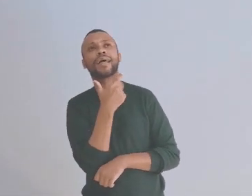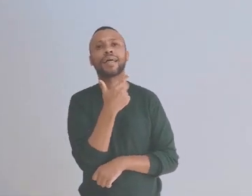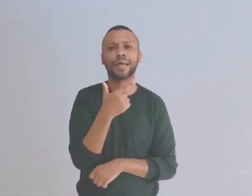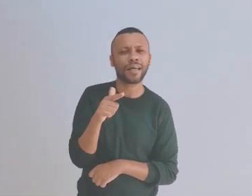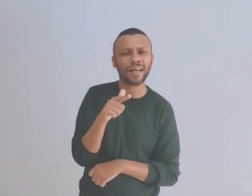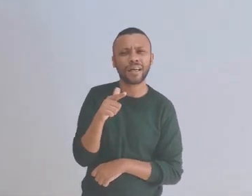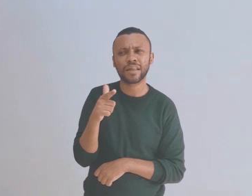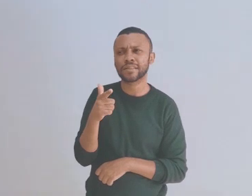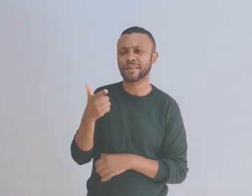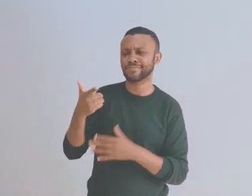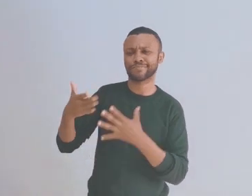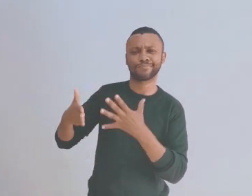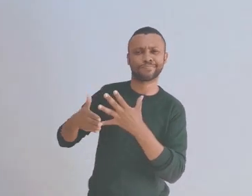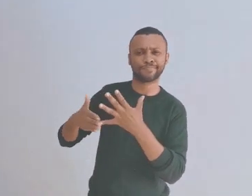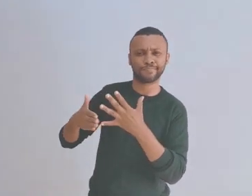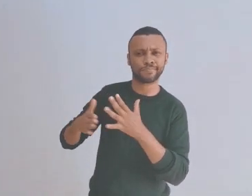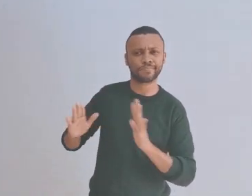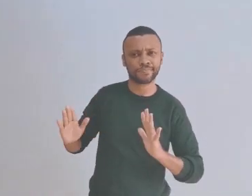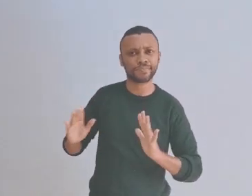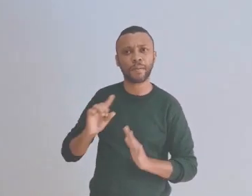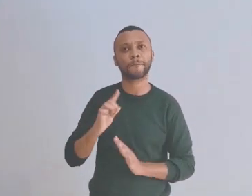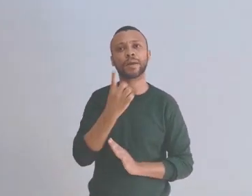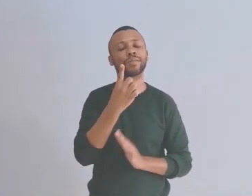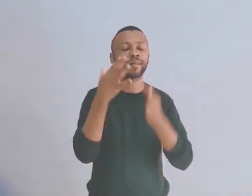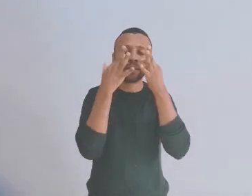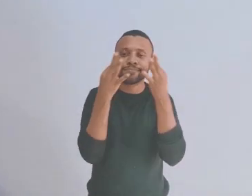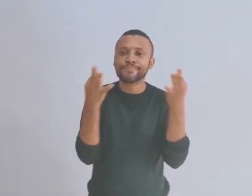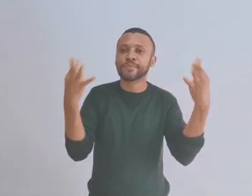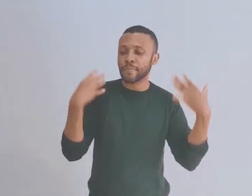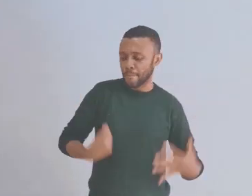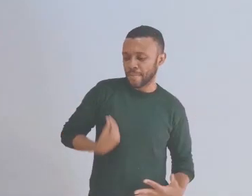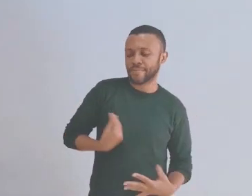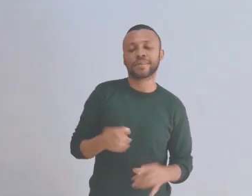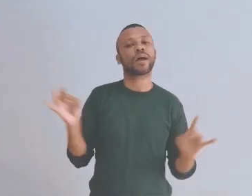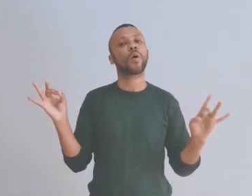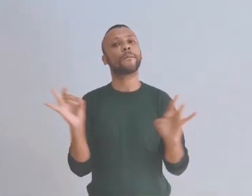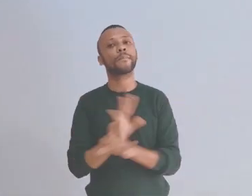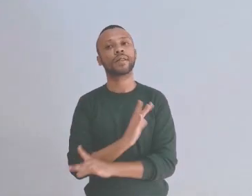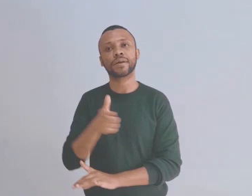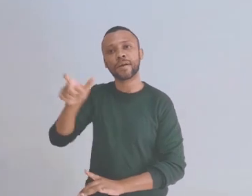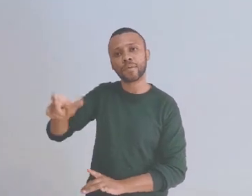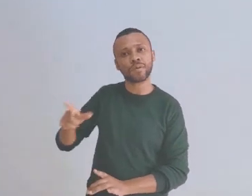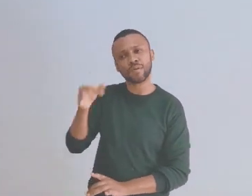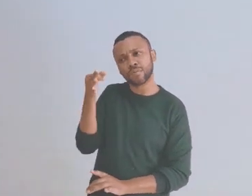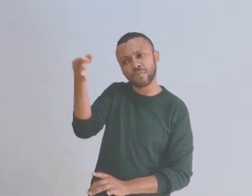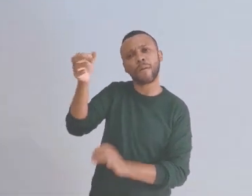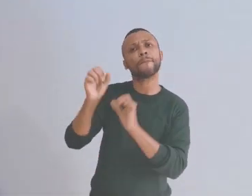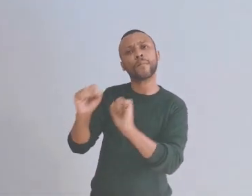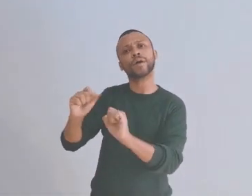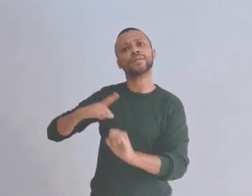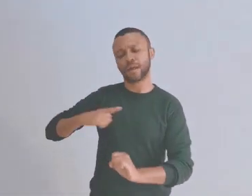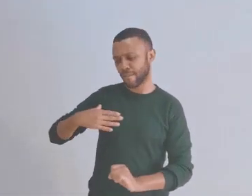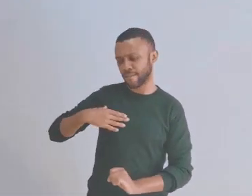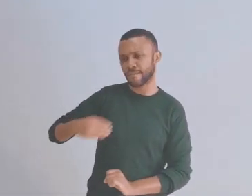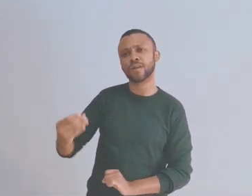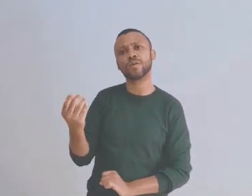rebaixar o nível dela. Aí eu, não, pô, é melhor seguir, minha vida tá completa, aquela pessoa vai depois, pode ter uma pessoa com nanismo, quero ver o que ela